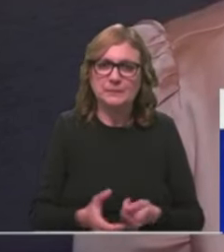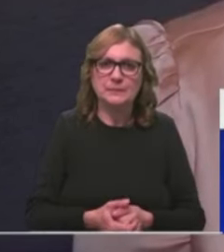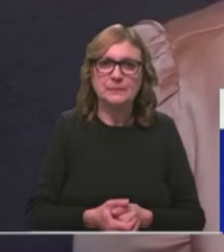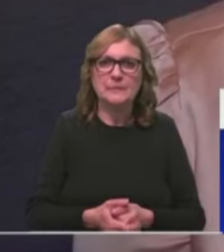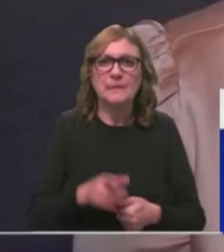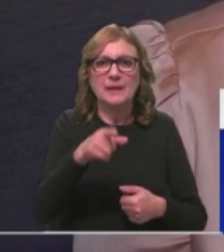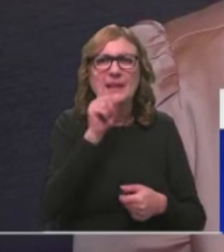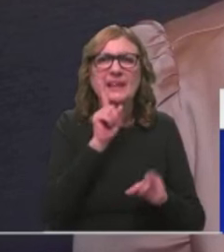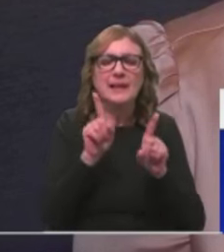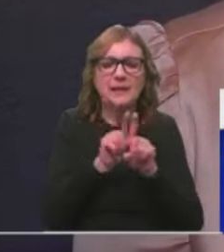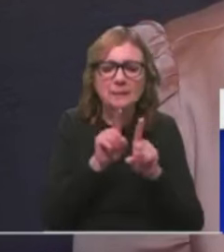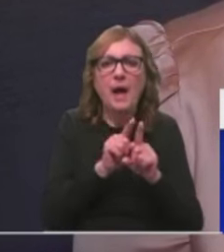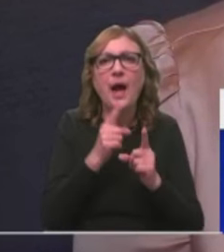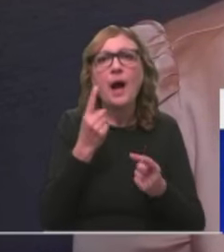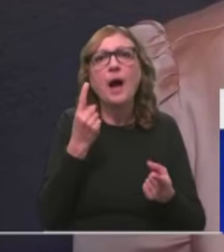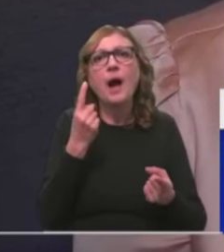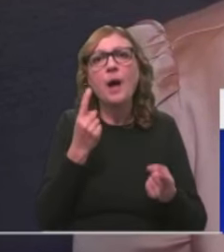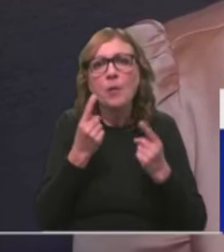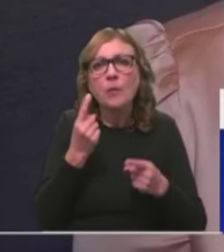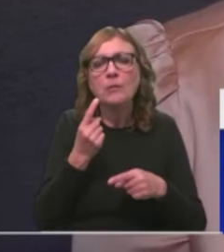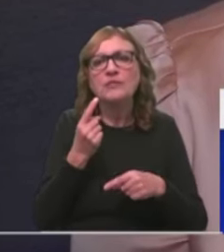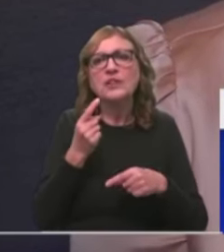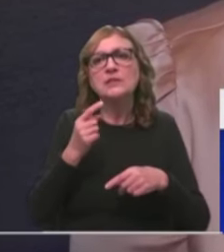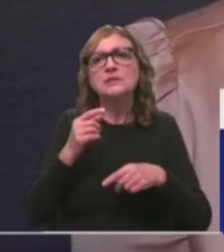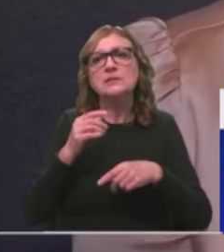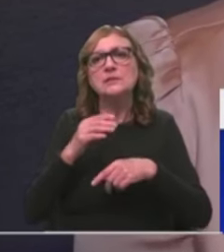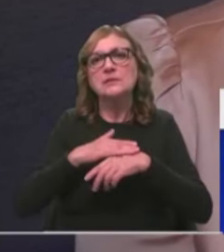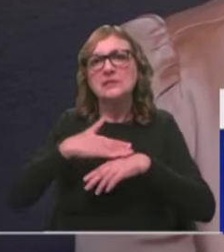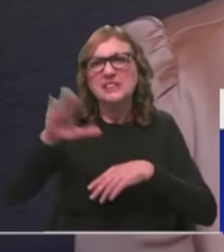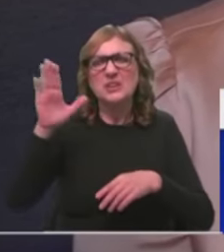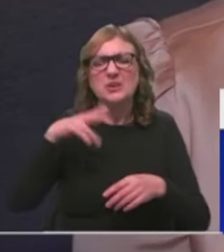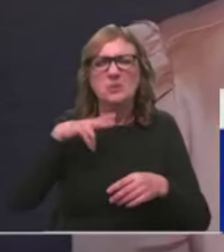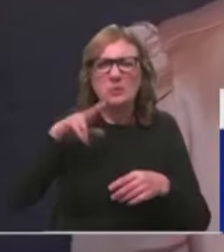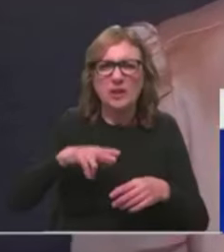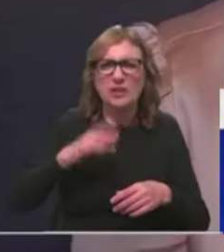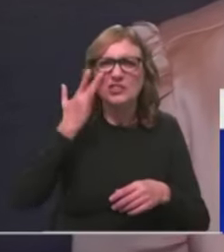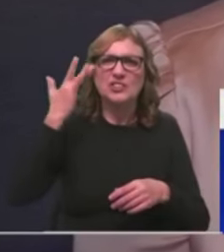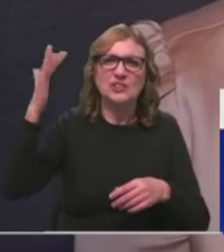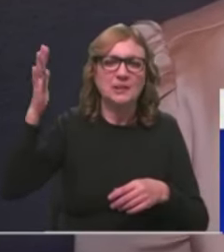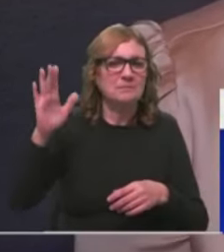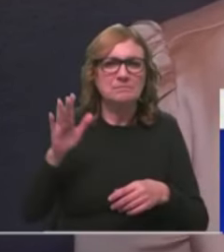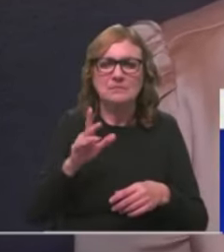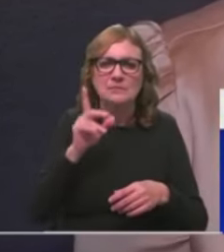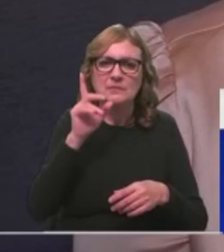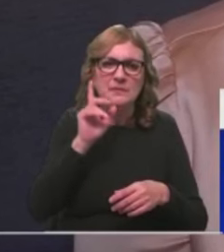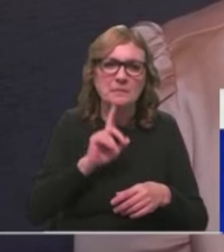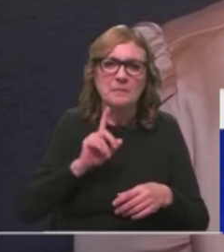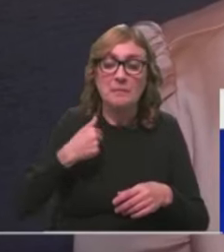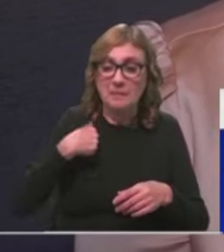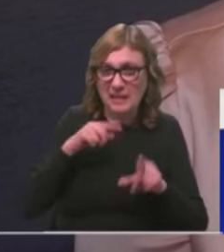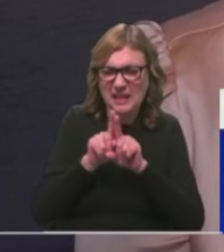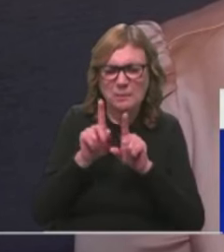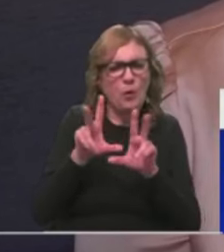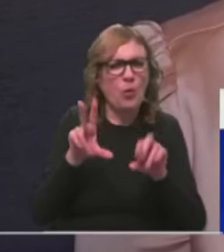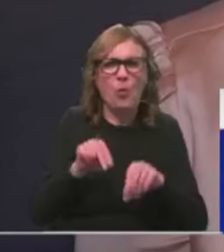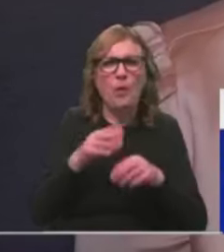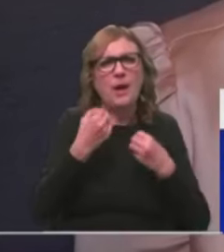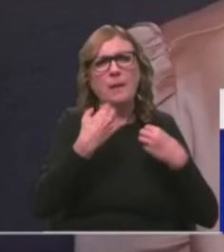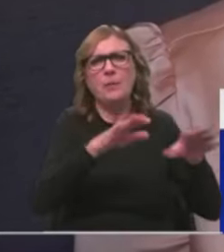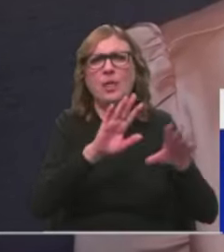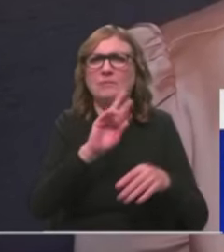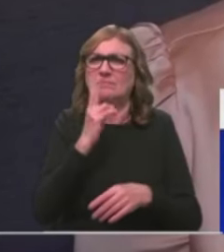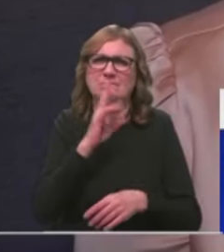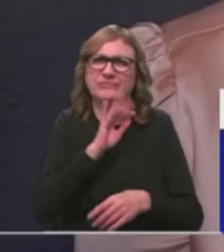a sua irmã alguma vez saiu de Portugal e esteve no est minha irmã nunca nunca abandonava aqueles dois